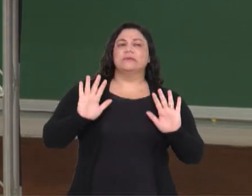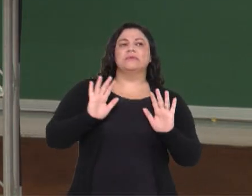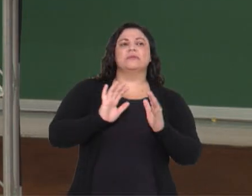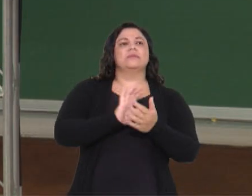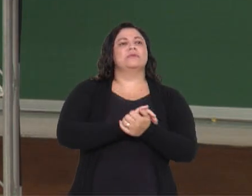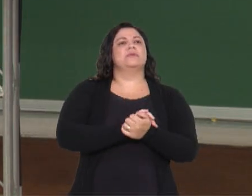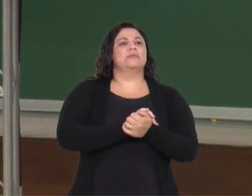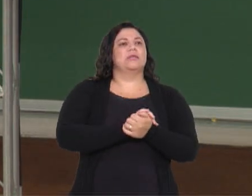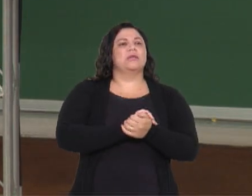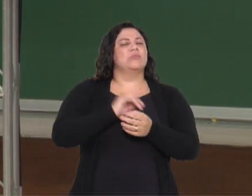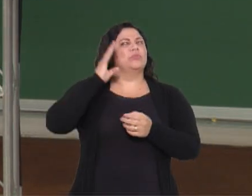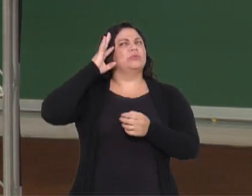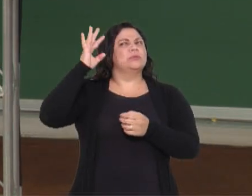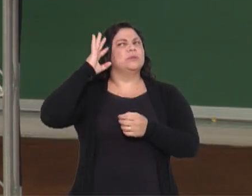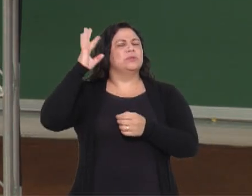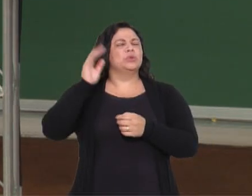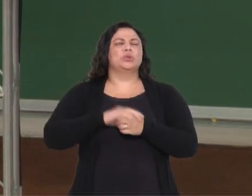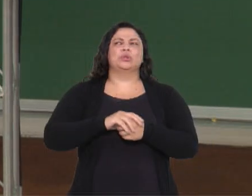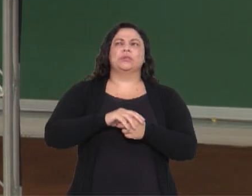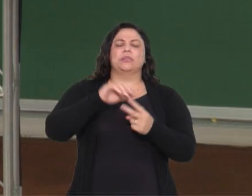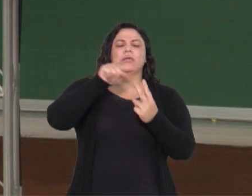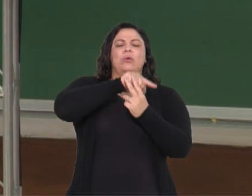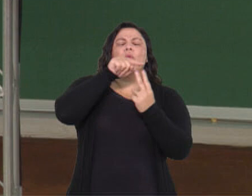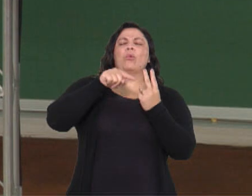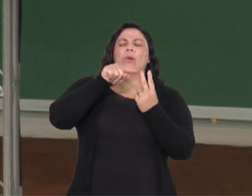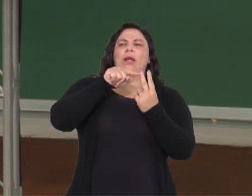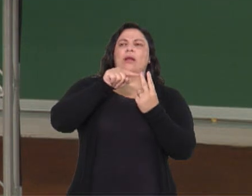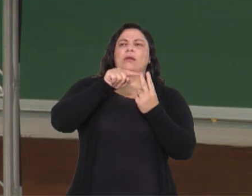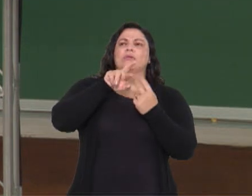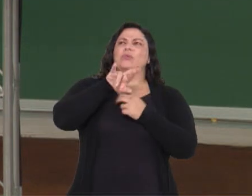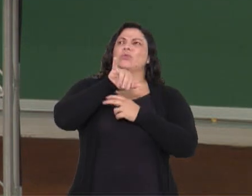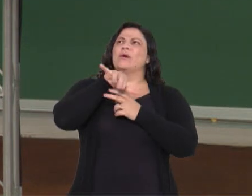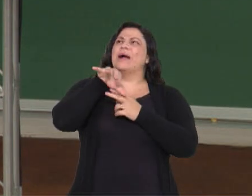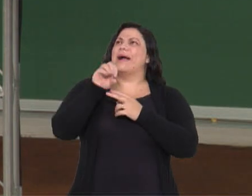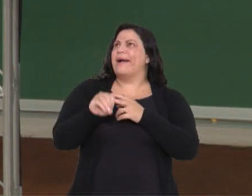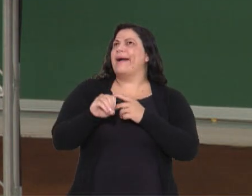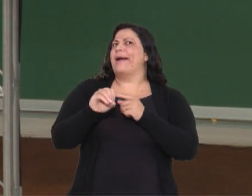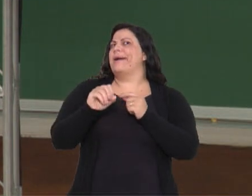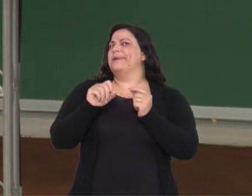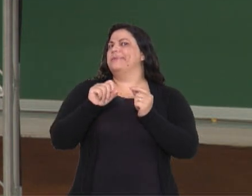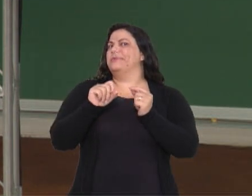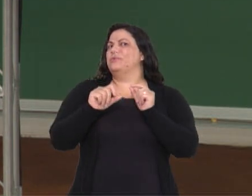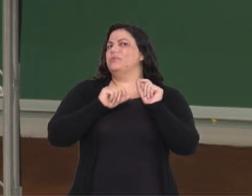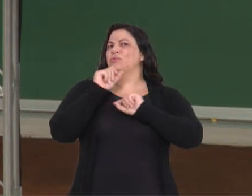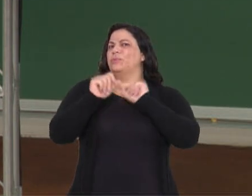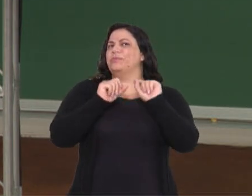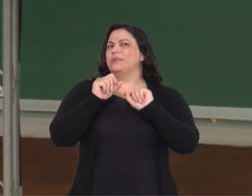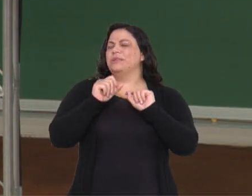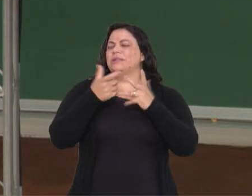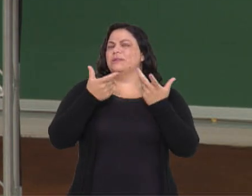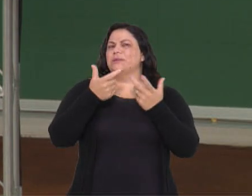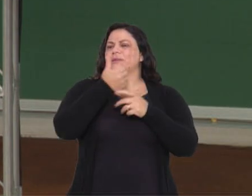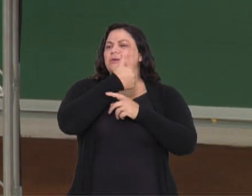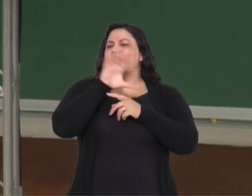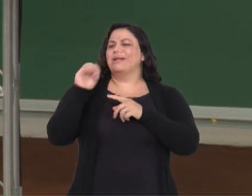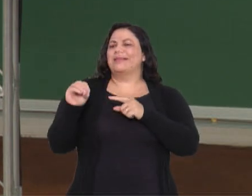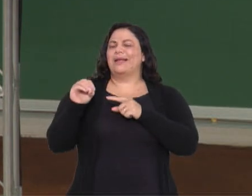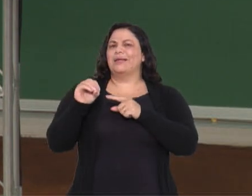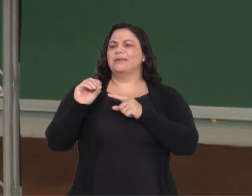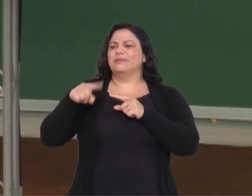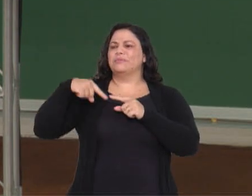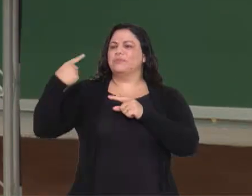da nossa circunferência seja igual a 10, por exemplo. Um acréscimo de 50% significa que o segundo raio vai valer 15,